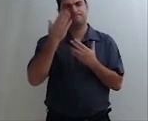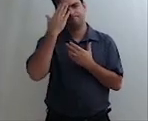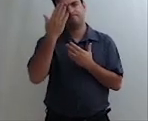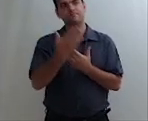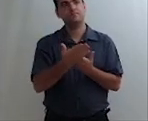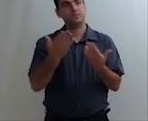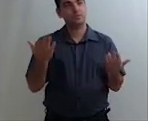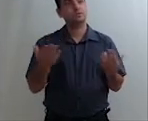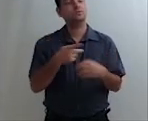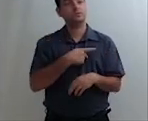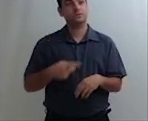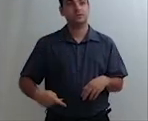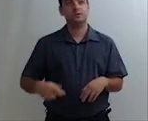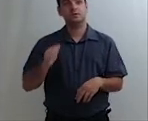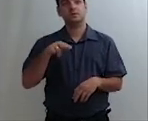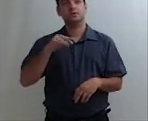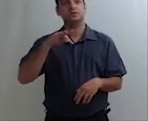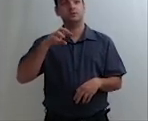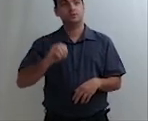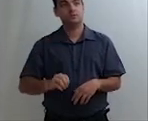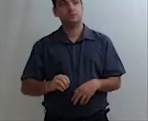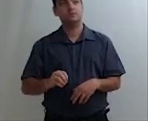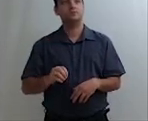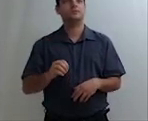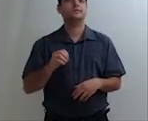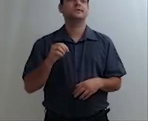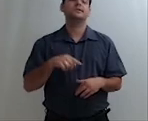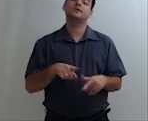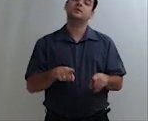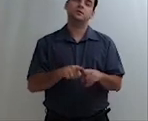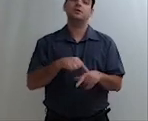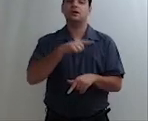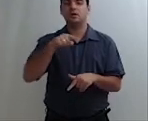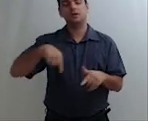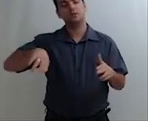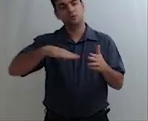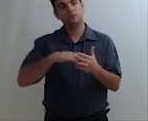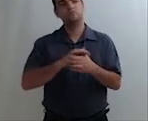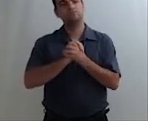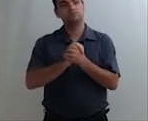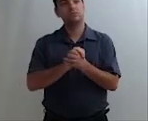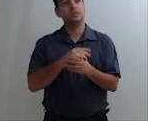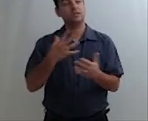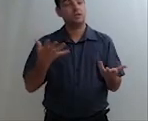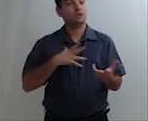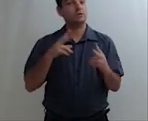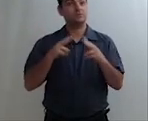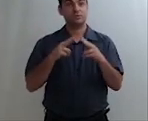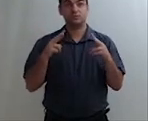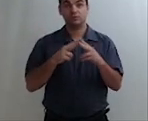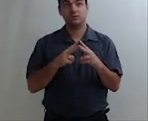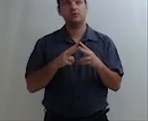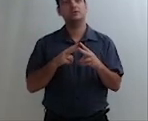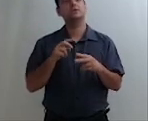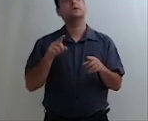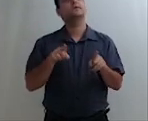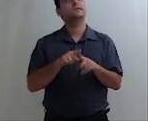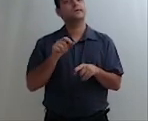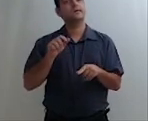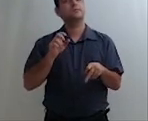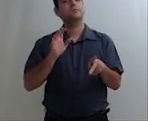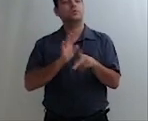antô Saldanha palheiro né quero aqui saudar todos que estão presente né o ministro nef